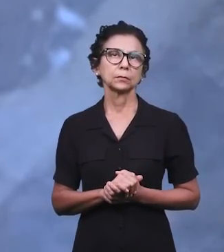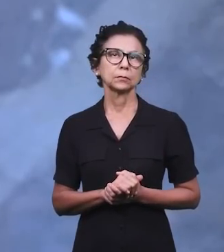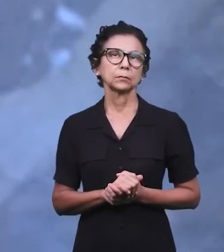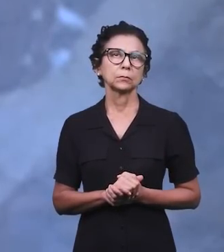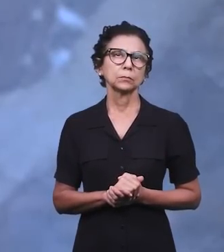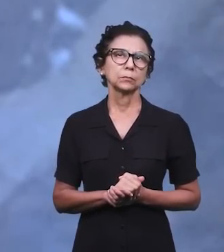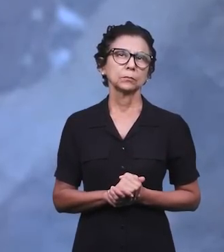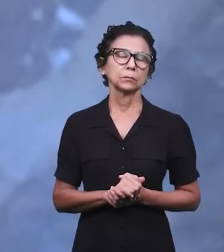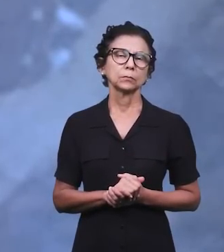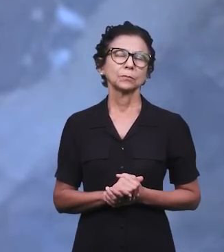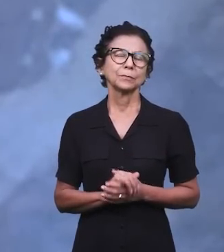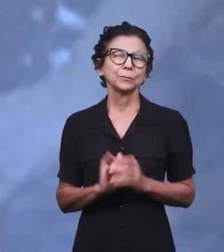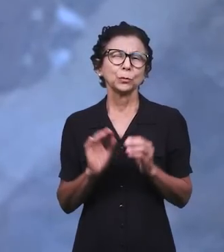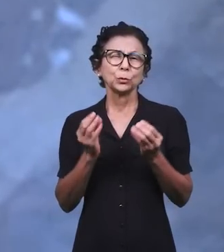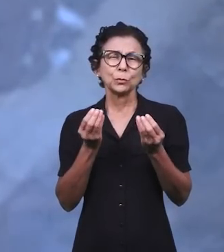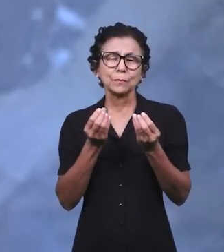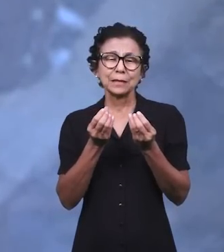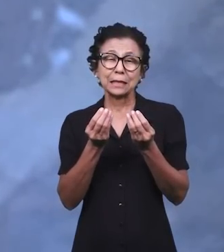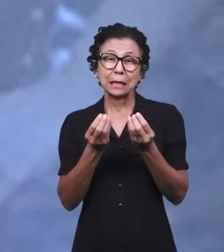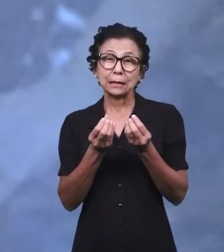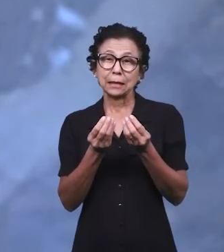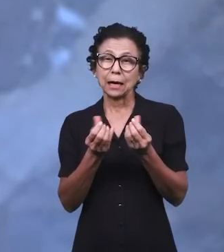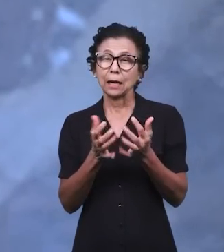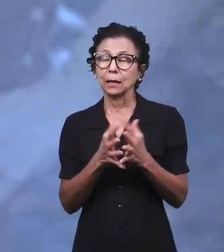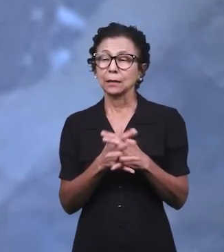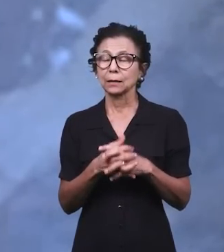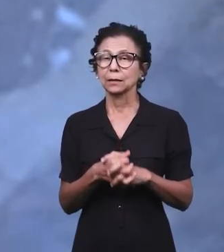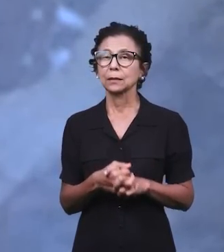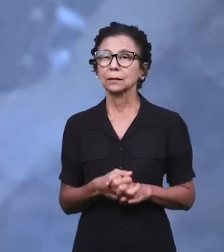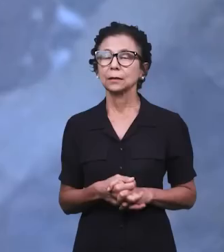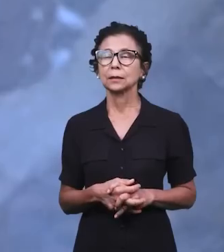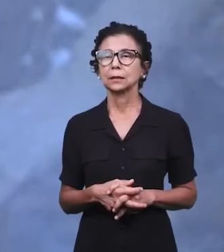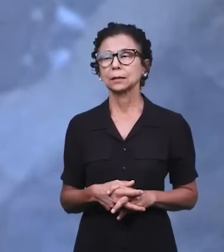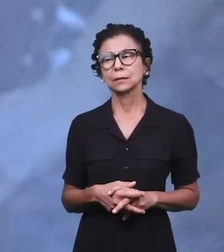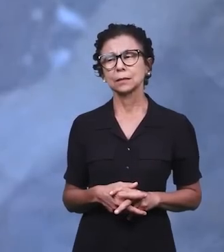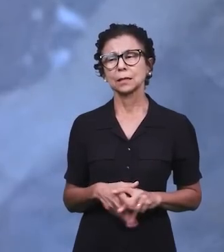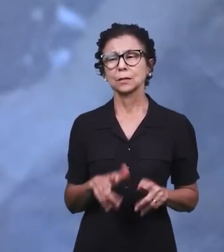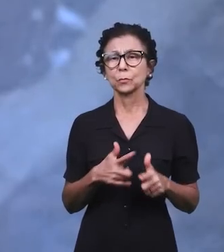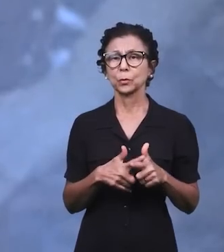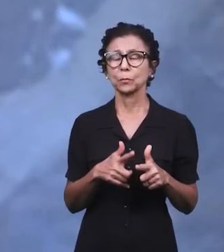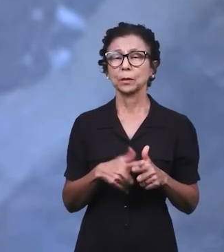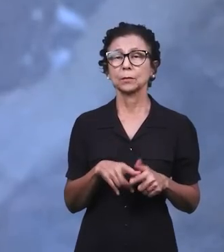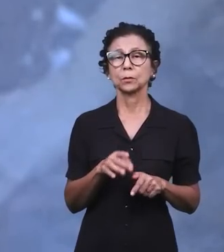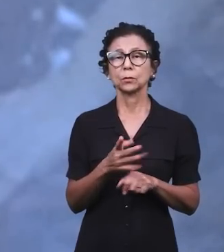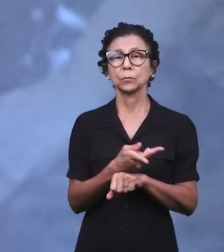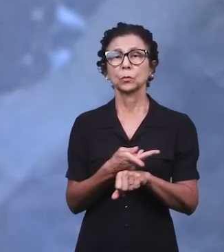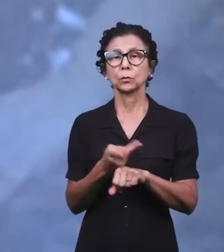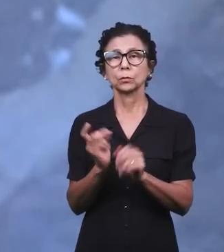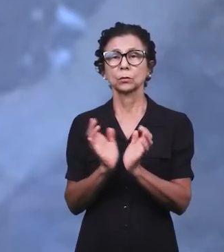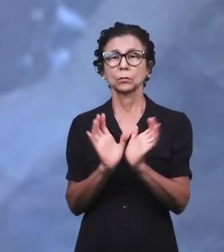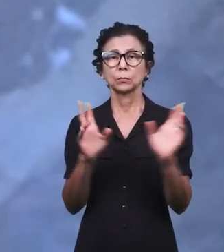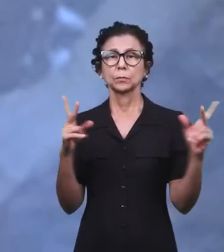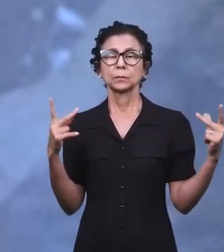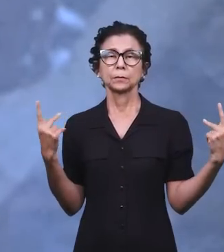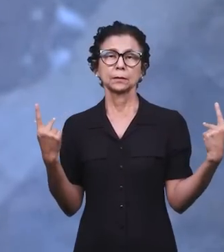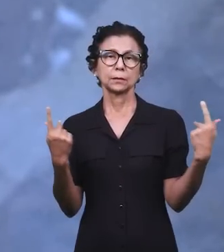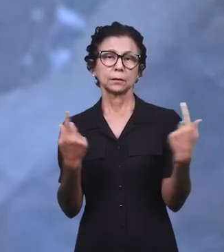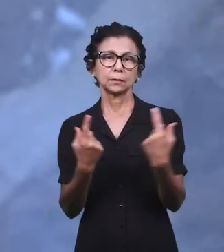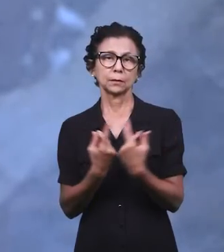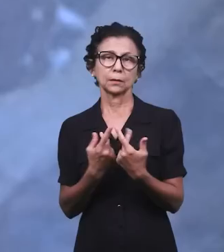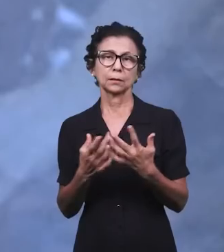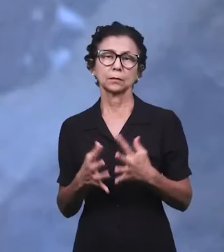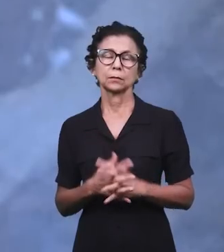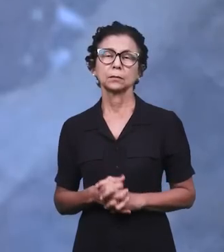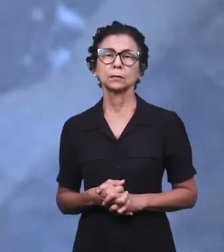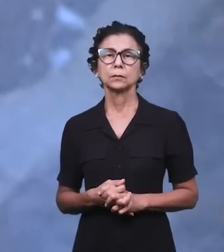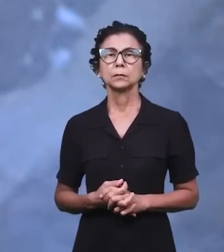situação muito peculiar, procura o presbitério, tá? Porque a gente aqui naturalmente trabalha ou aborda o tema de uma maneira mais